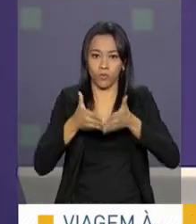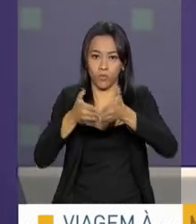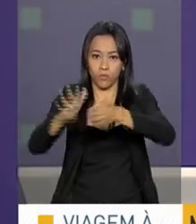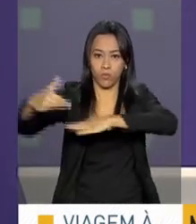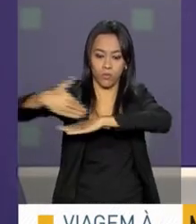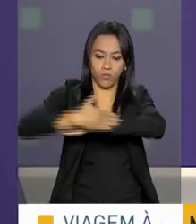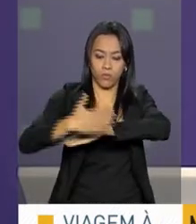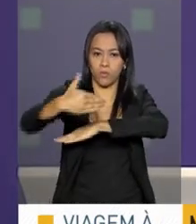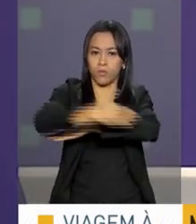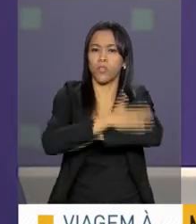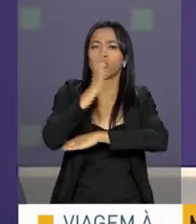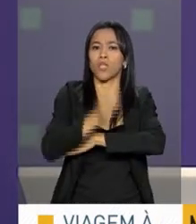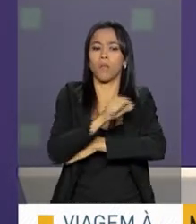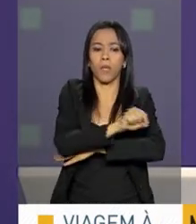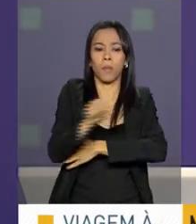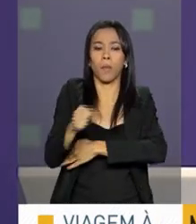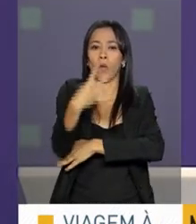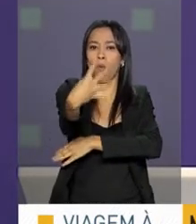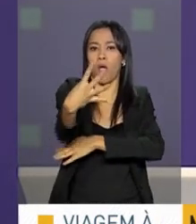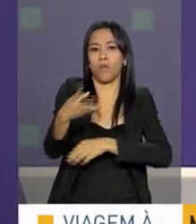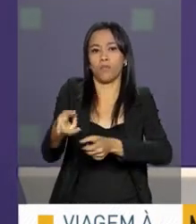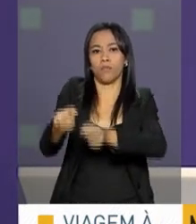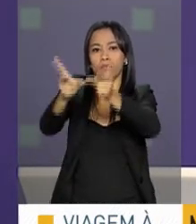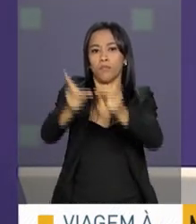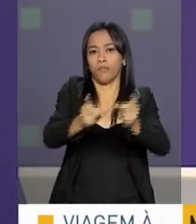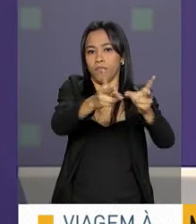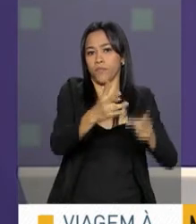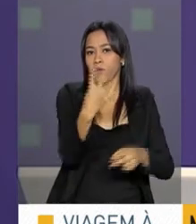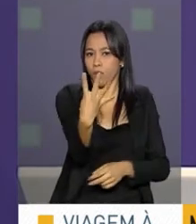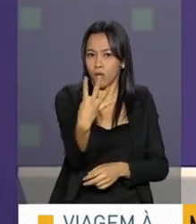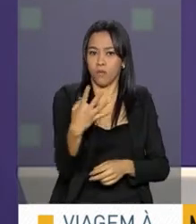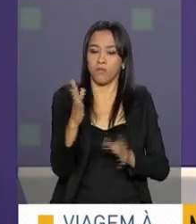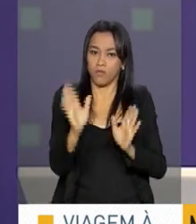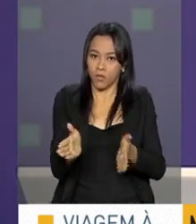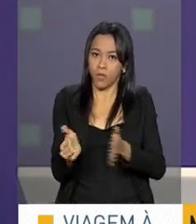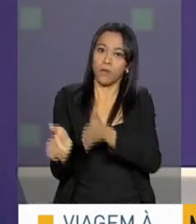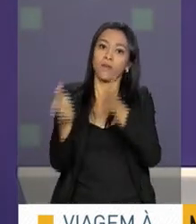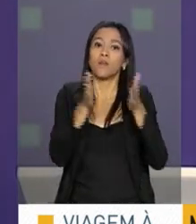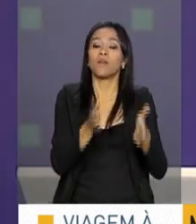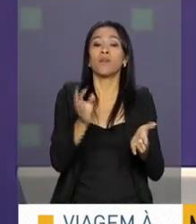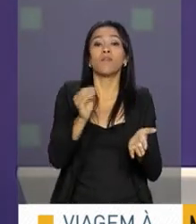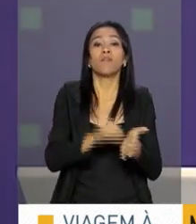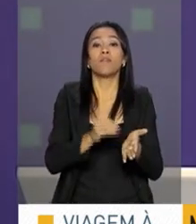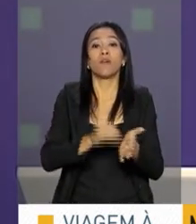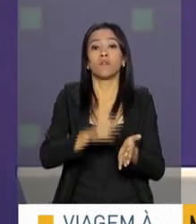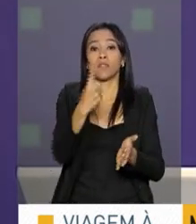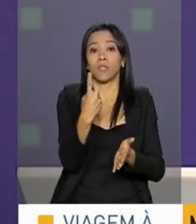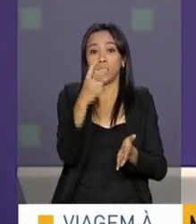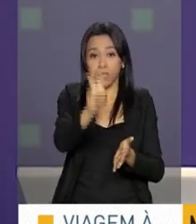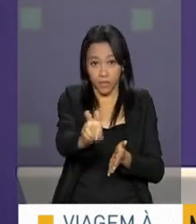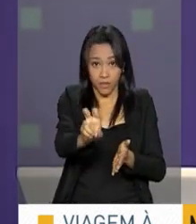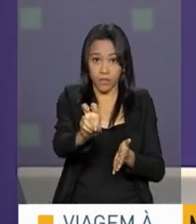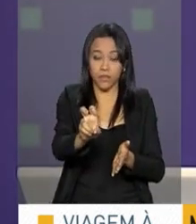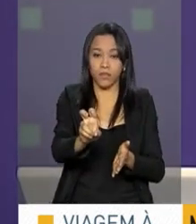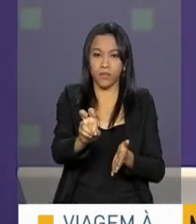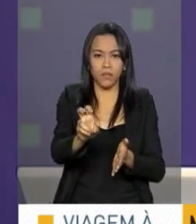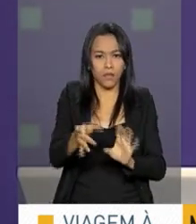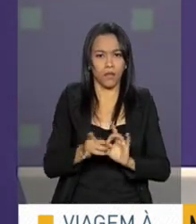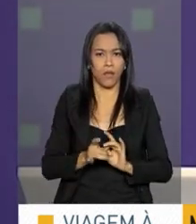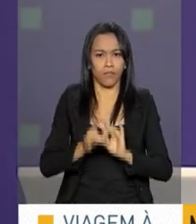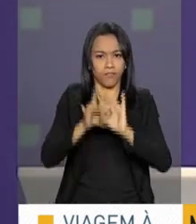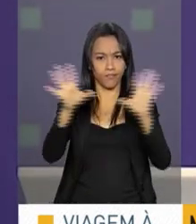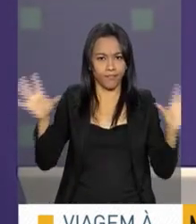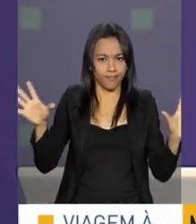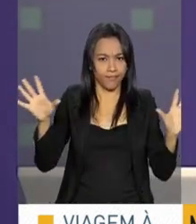novas áreas, renovamos 3 áreas de porto e temos mais 15 áreas colocadas à disposição